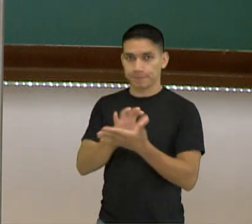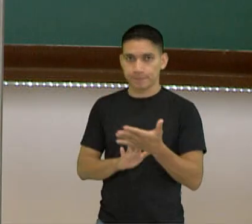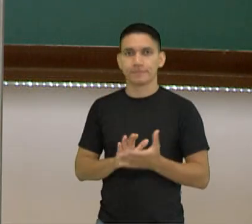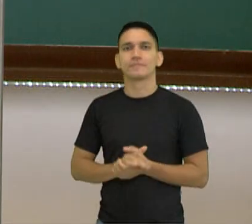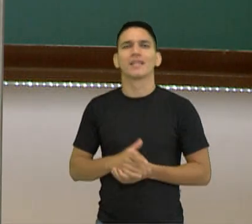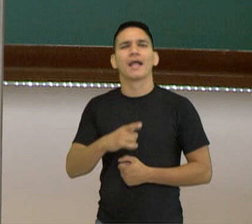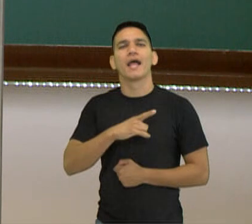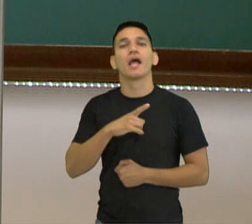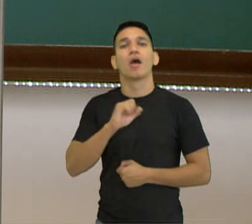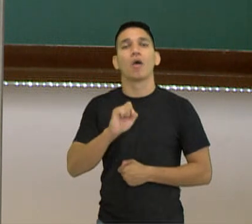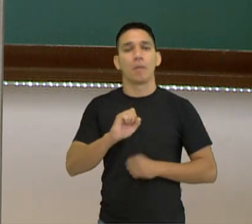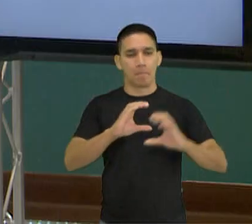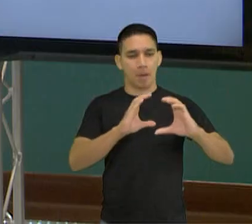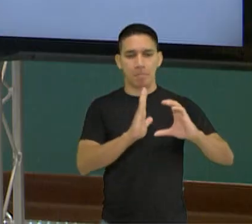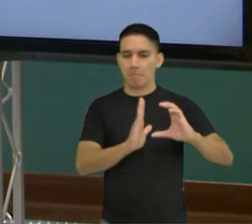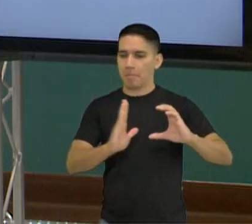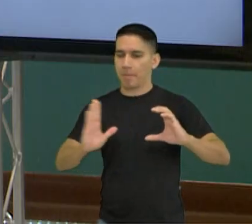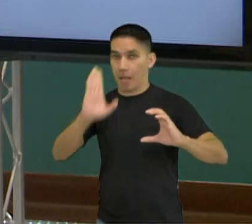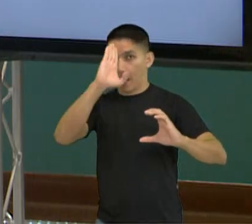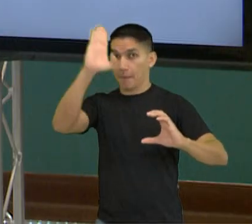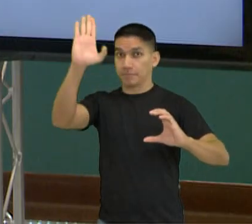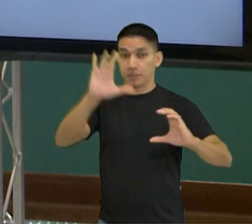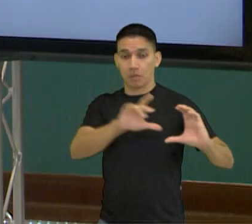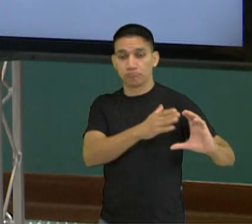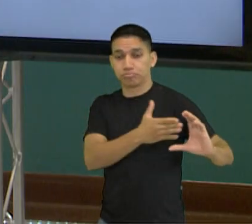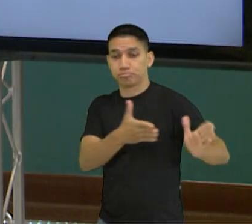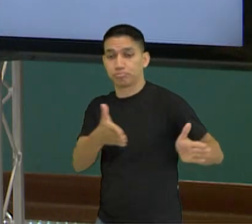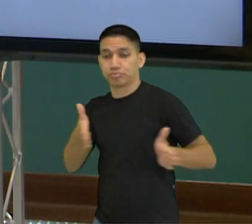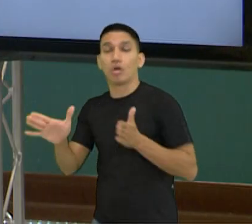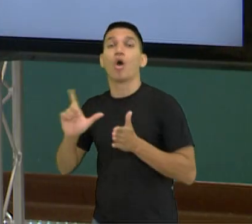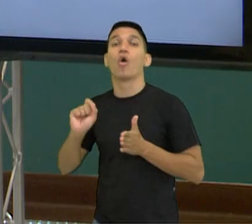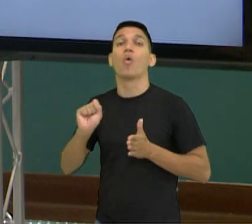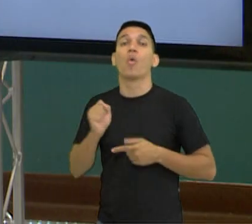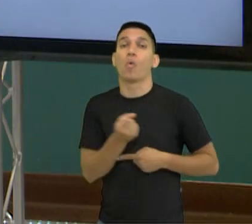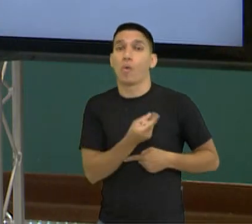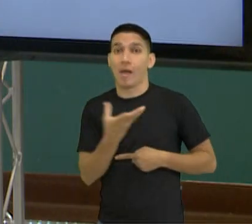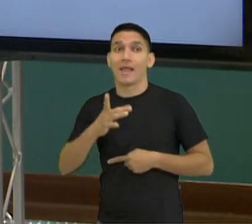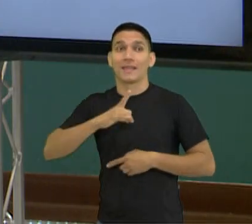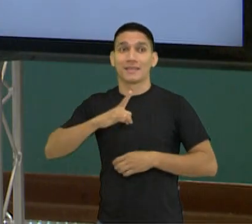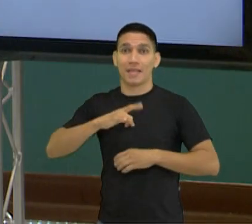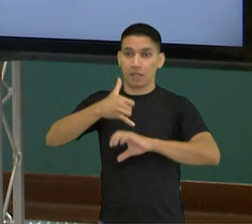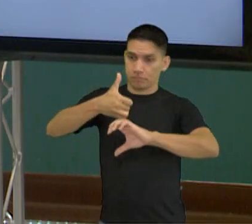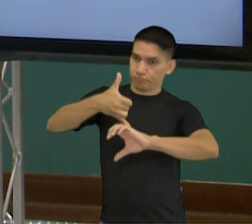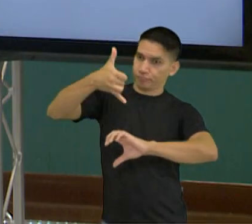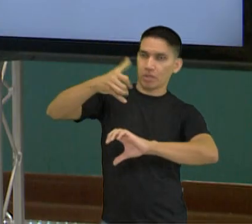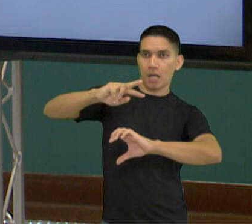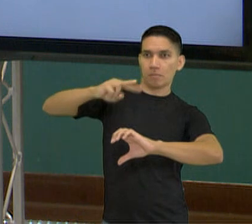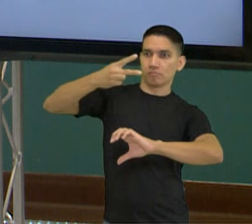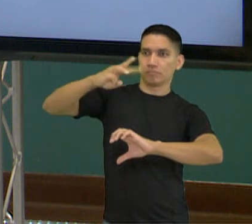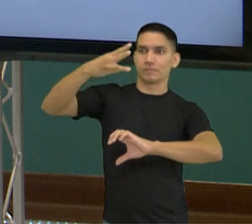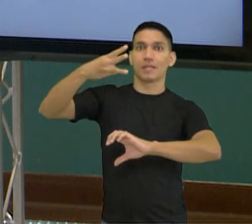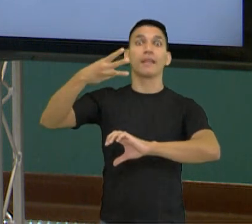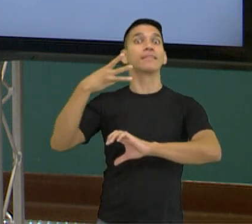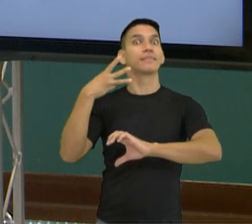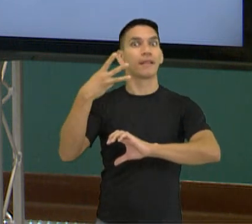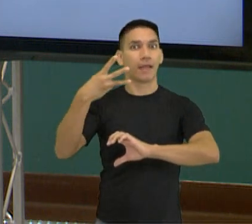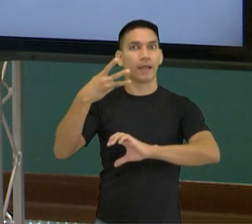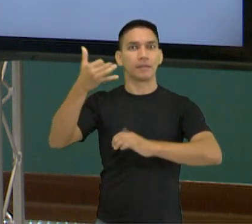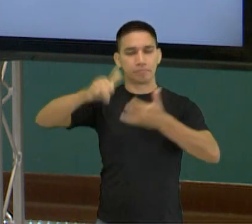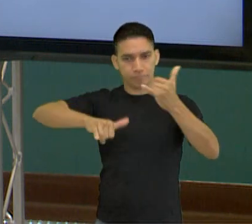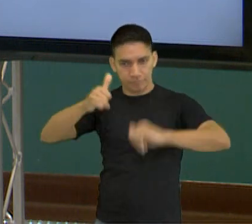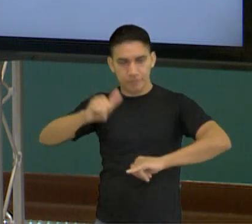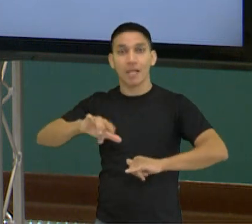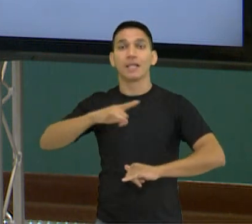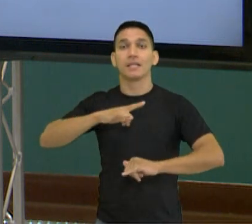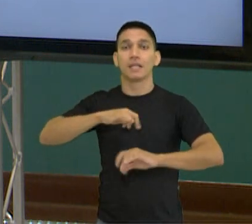nós temos a cadeia carbônica principal contendo a tripla ligação química, nós temos um radical